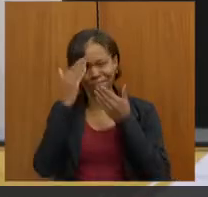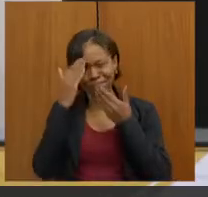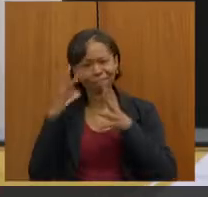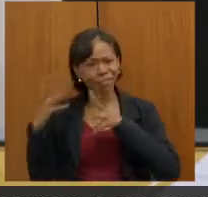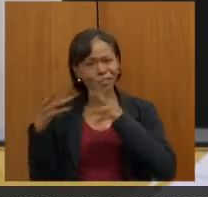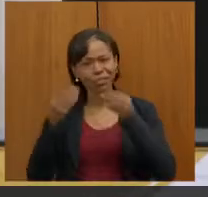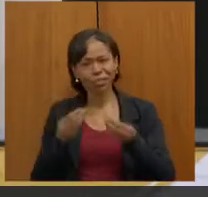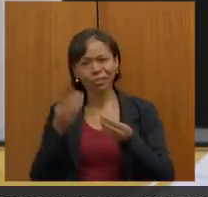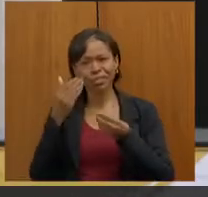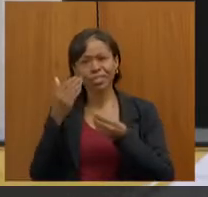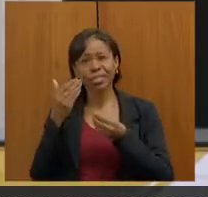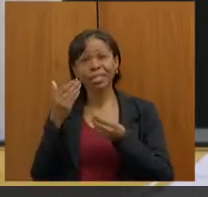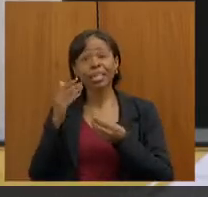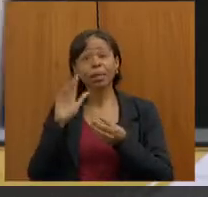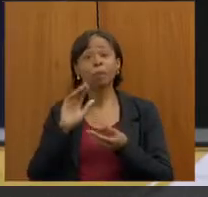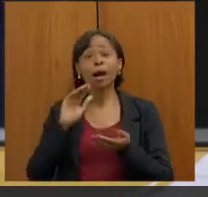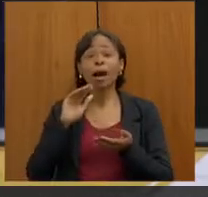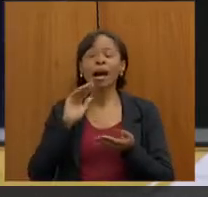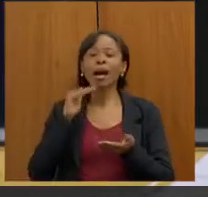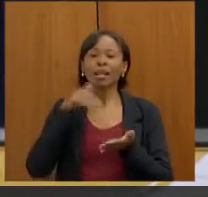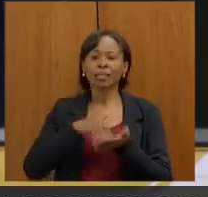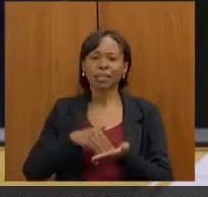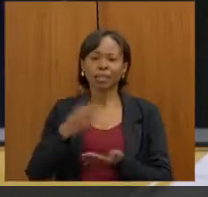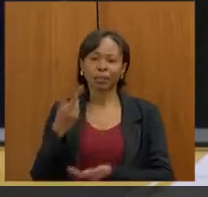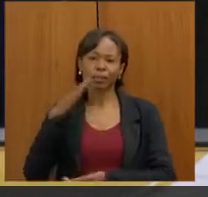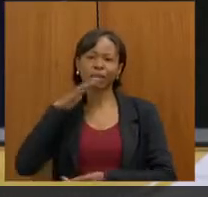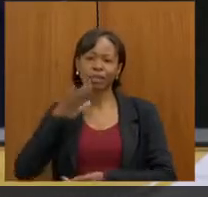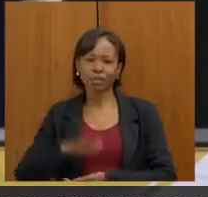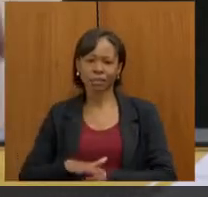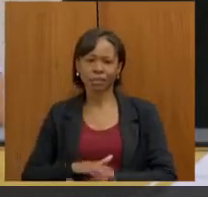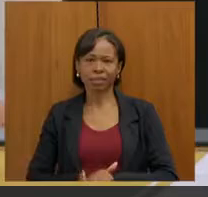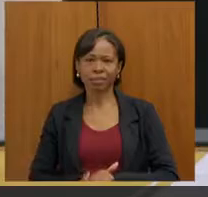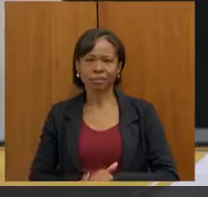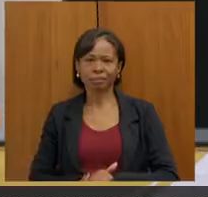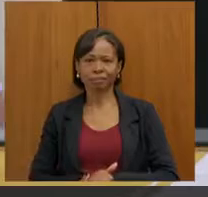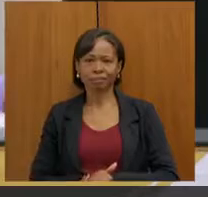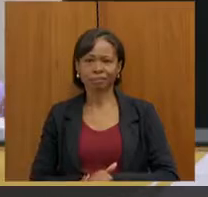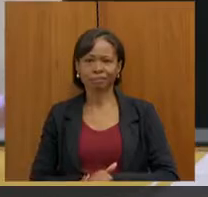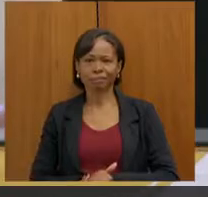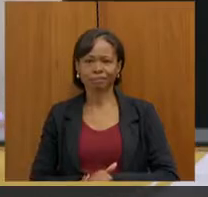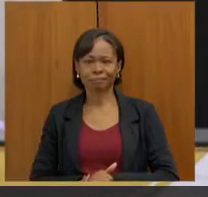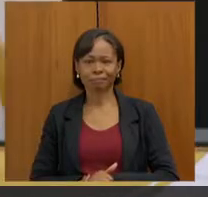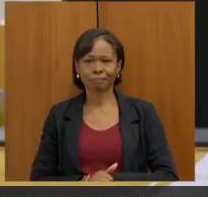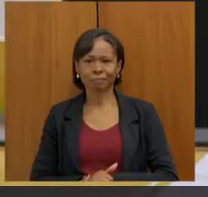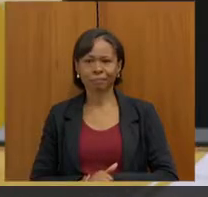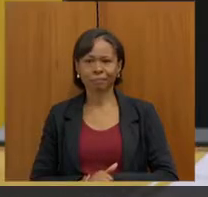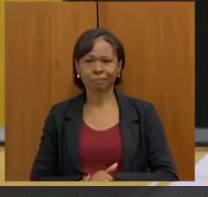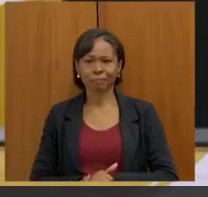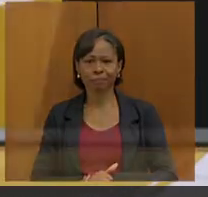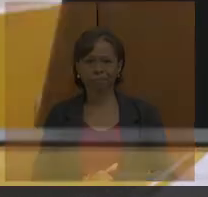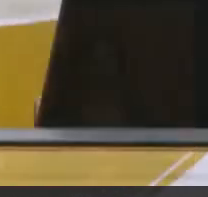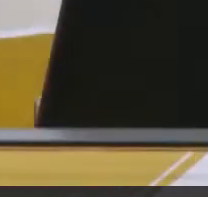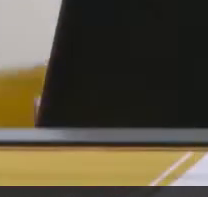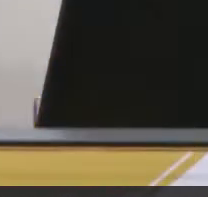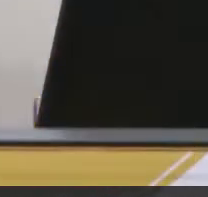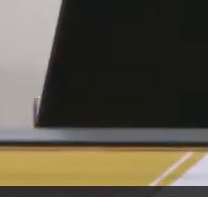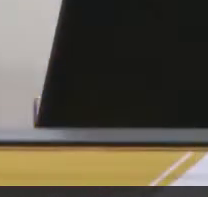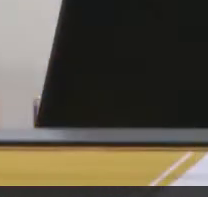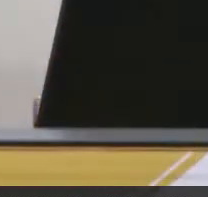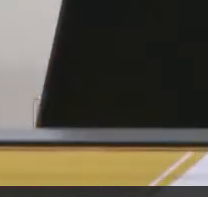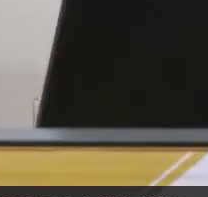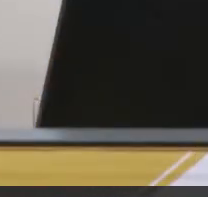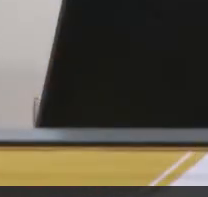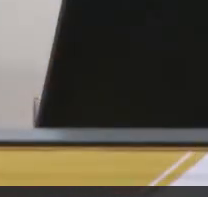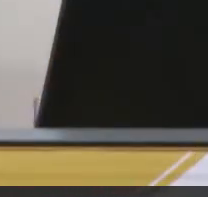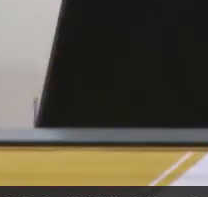todos muito obrigado e nos encontraremos novamente as 14horas Obrigado a todos e todas sem Voltamos com o segundo